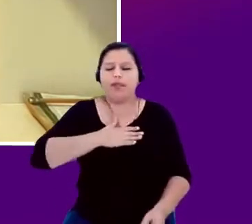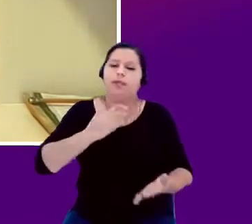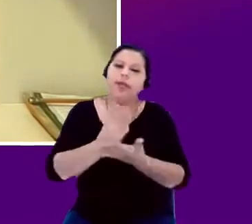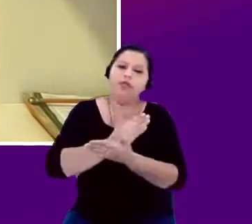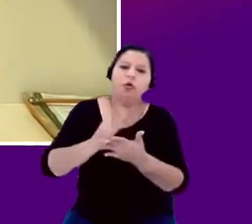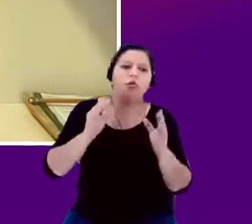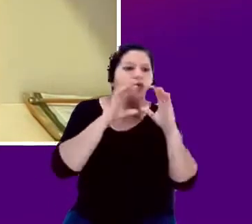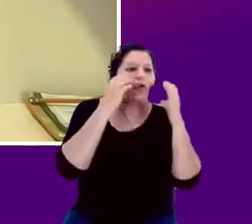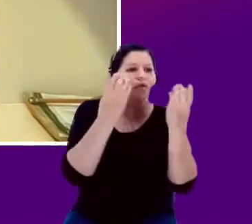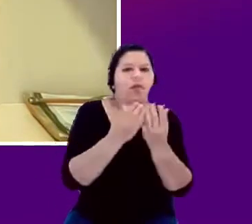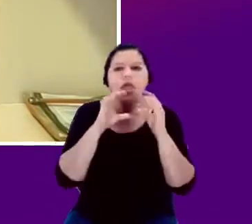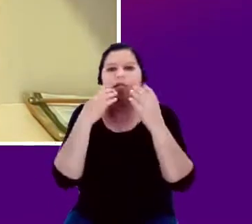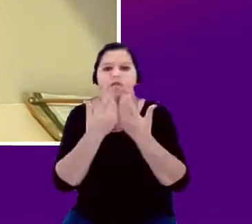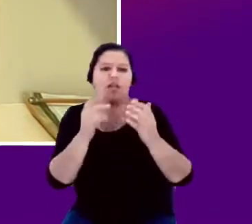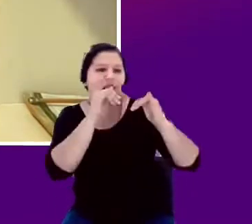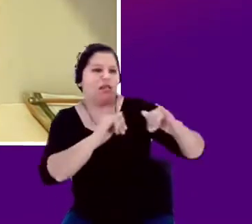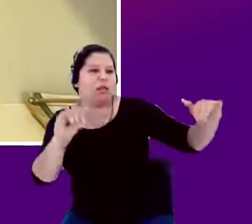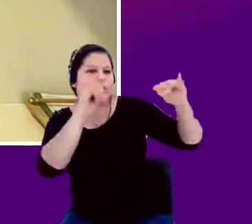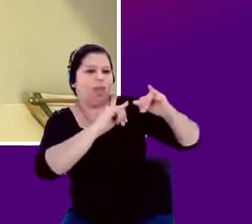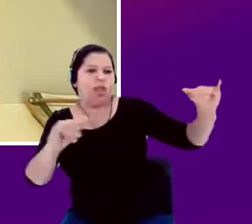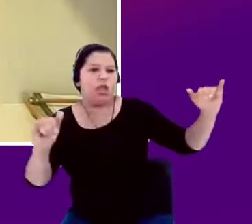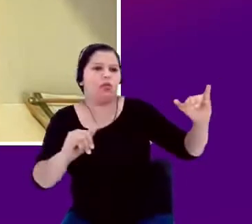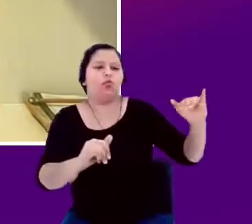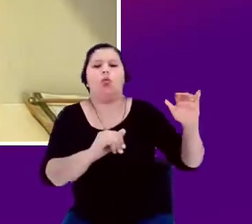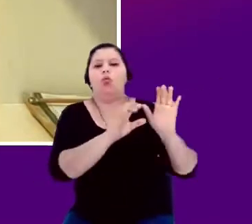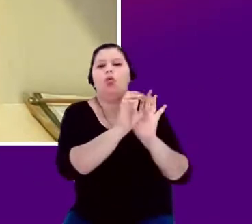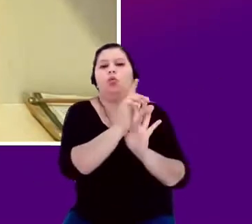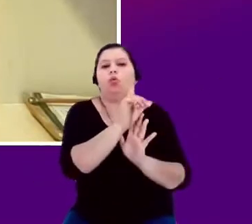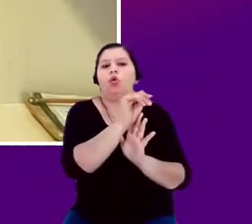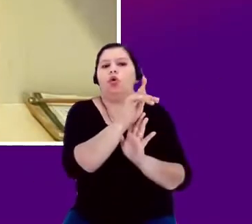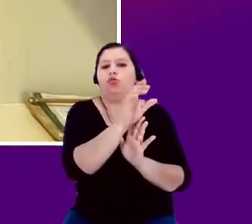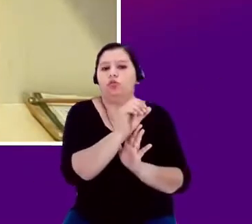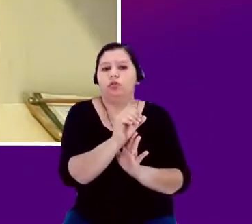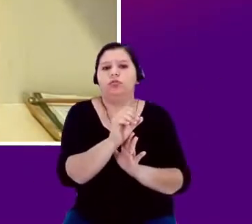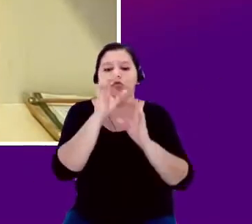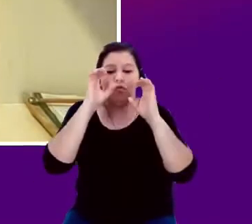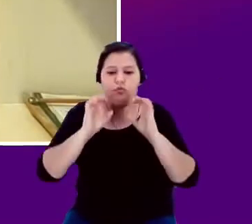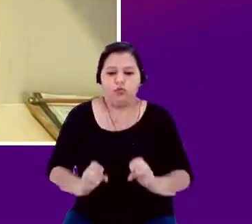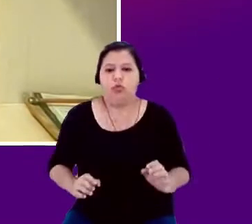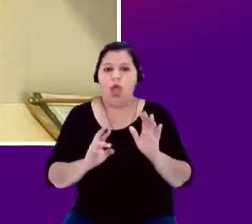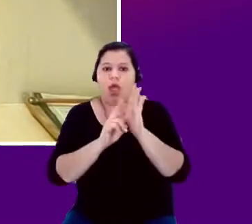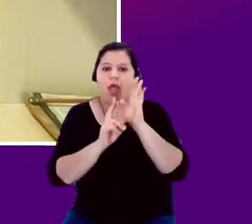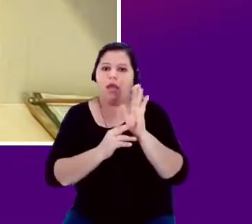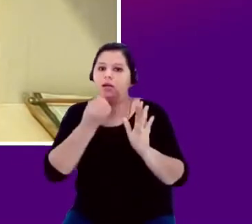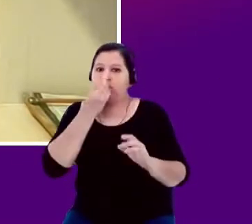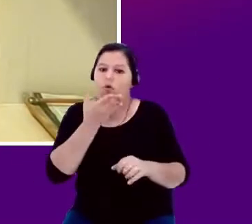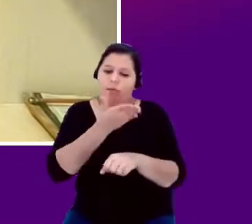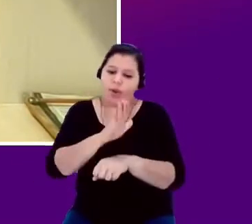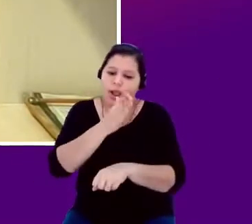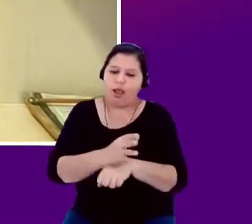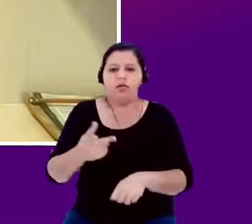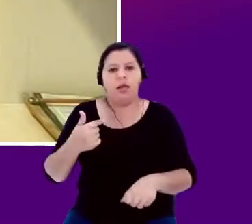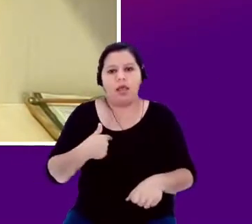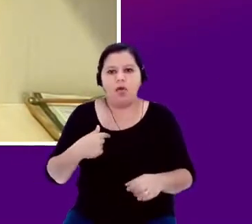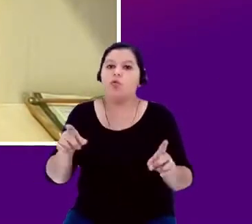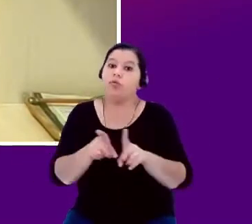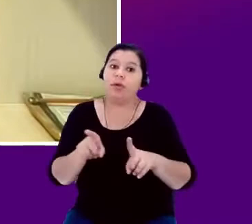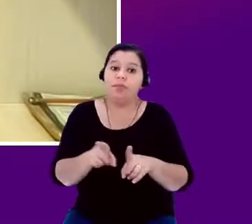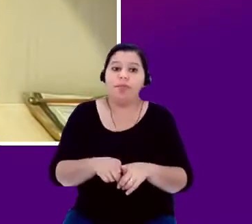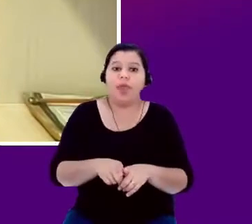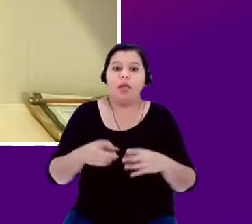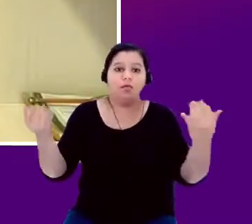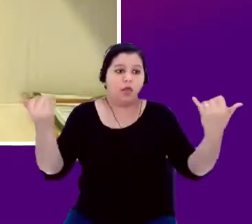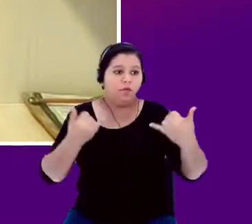eventos de lançamento de códigos de conduta, de regras de boas práticas, e eu também, com muita alegria, tomei conhecimento do fato de que o